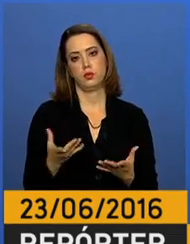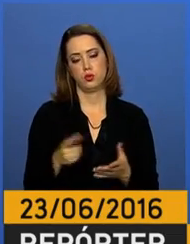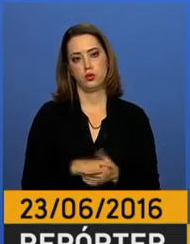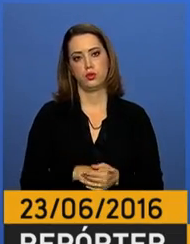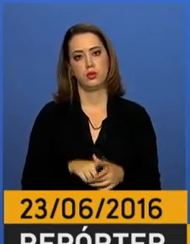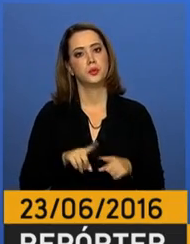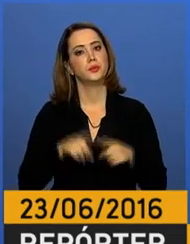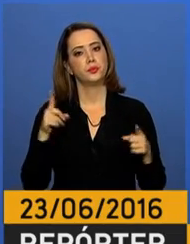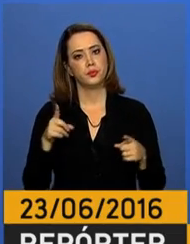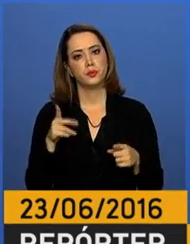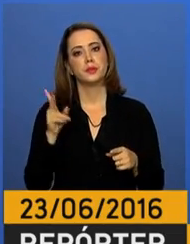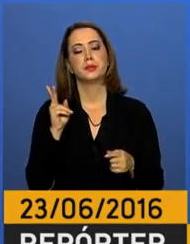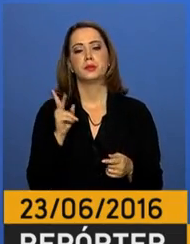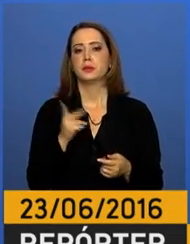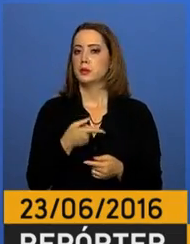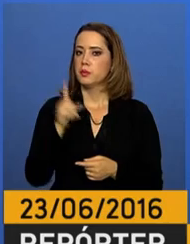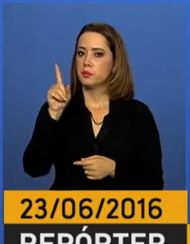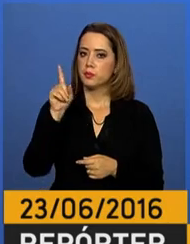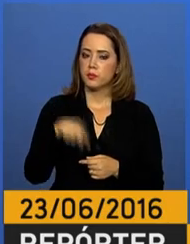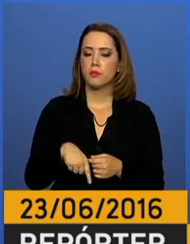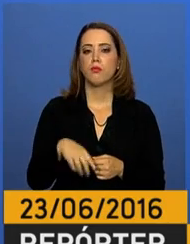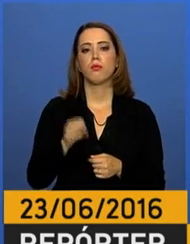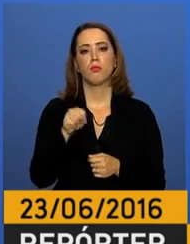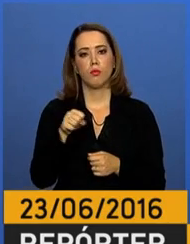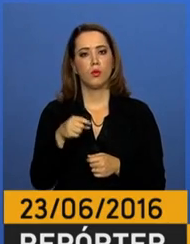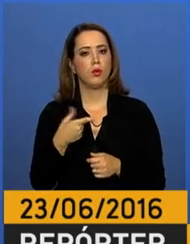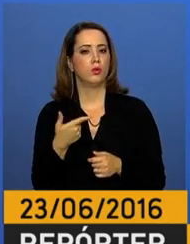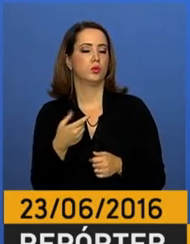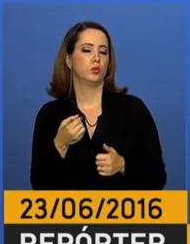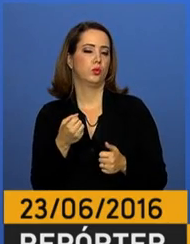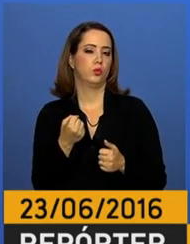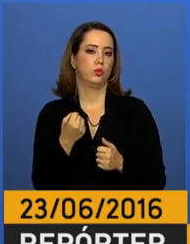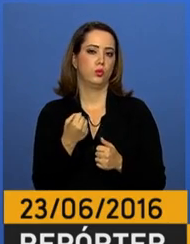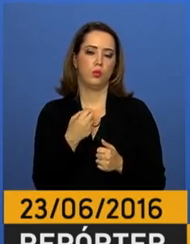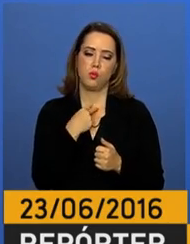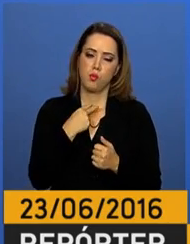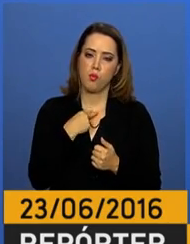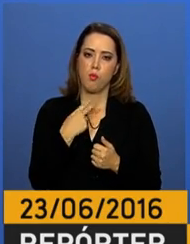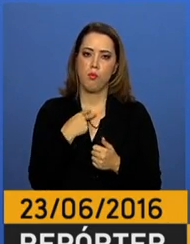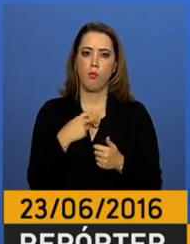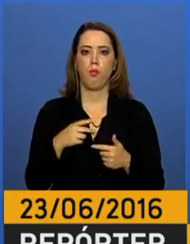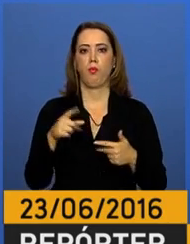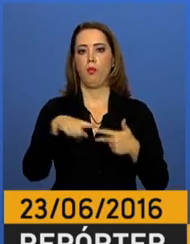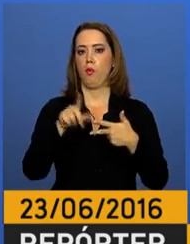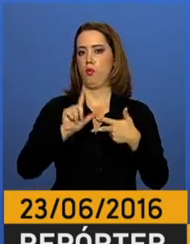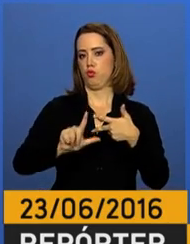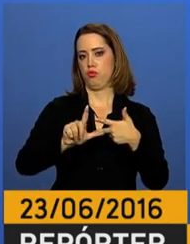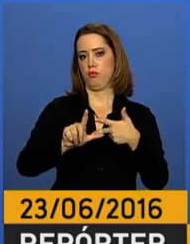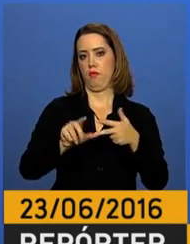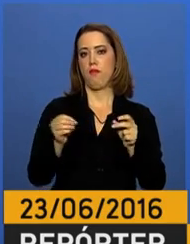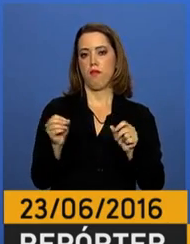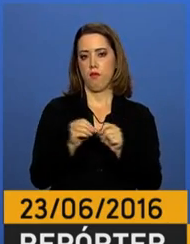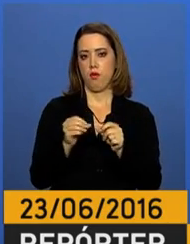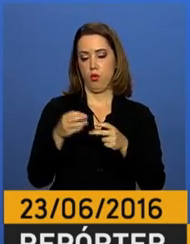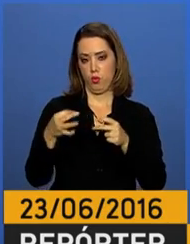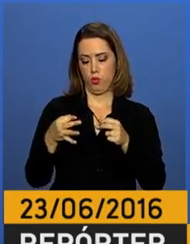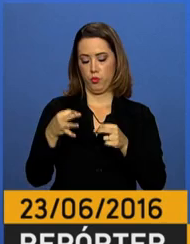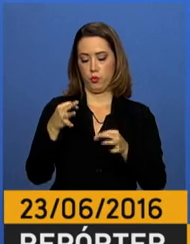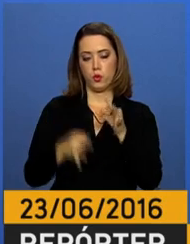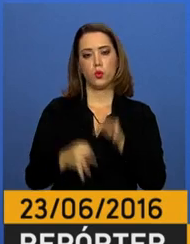haver uma invasão da competência Legislativa o projeto foi muito adequado ao dizer muito bem nós damos um